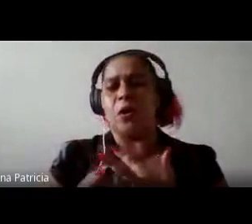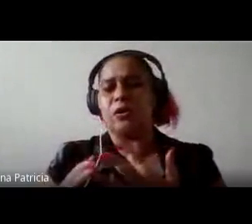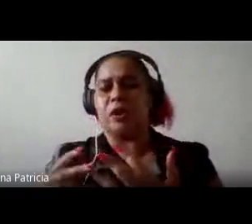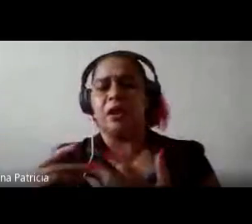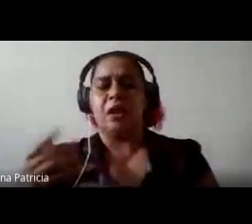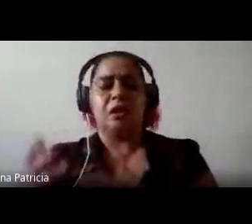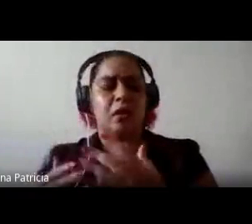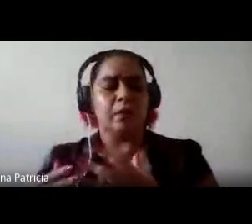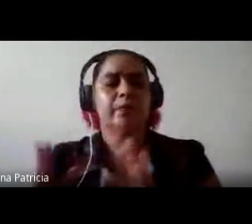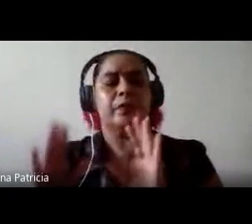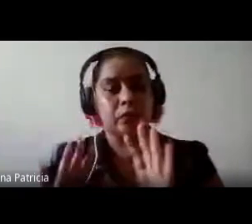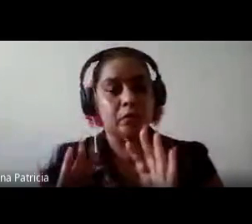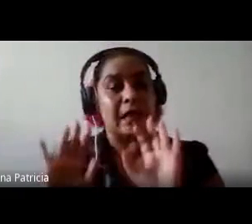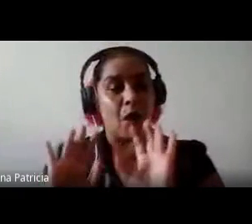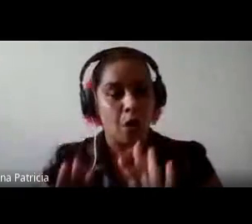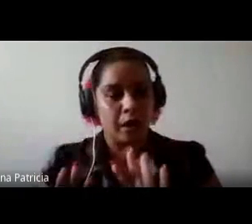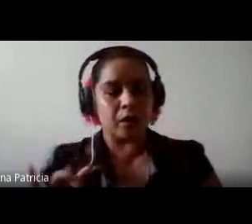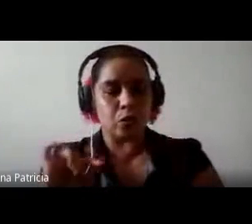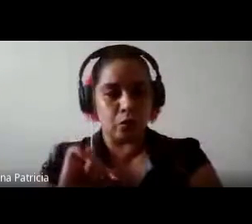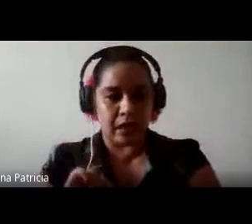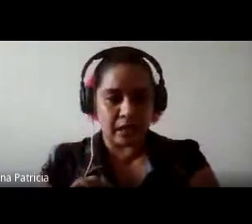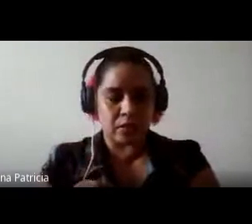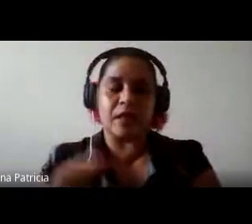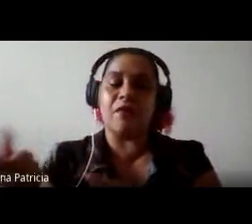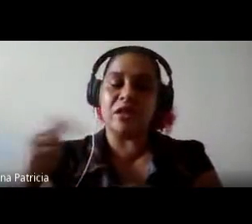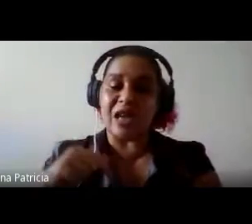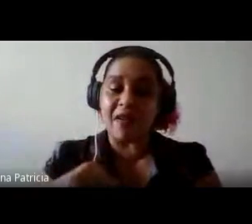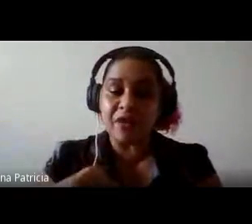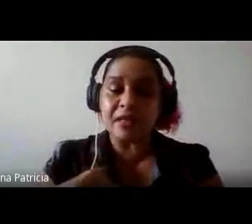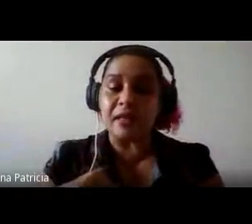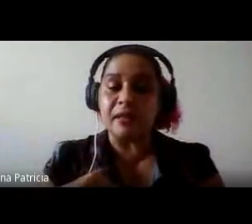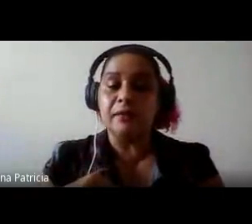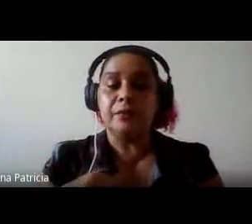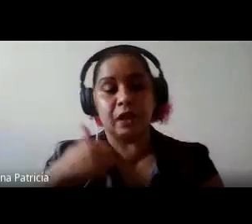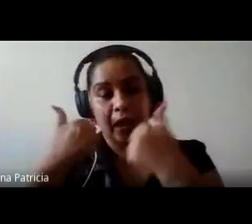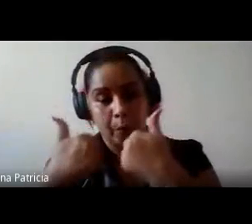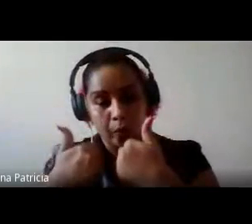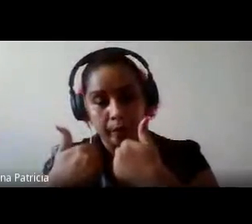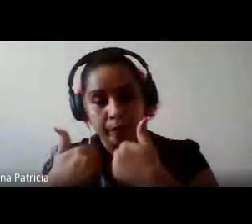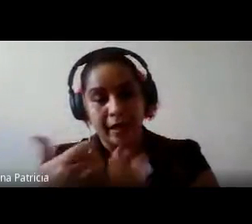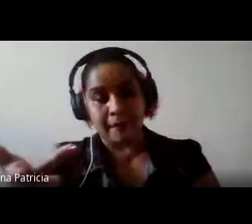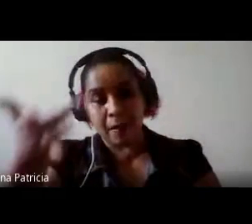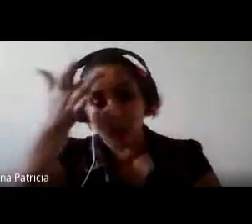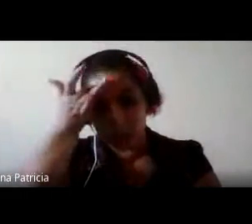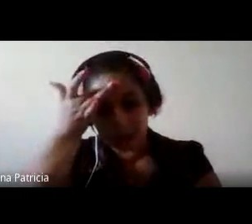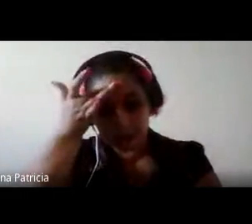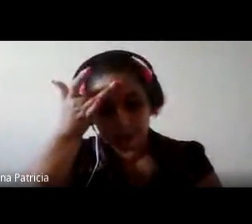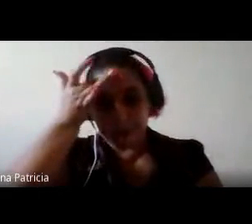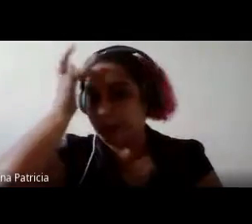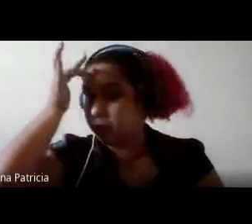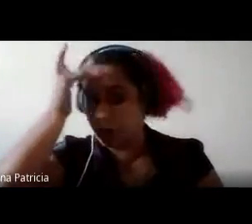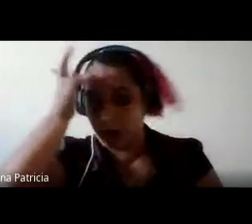você não gosta. Então, na hora que o surdo está lhe dando o sinal, você já avisa se tá bom,